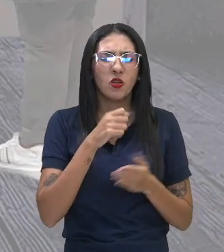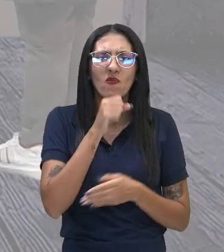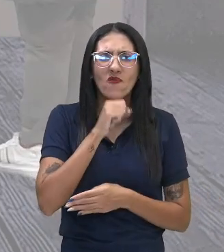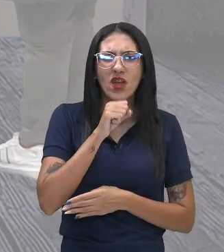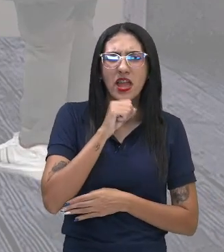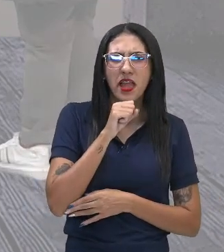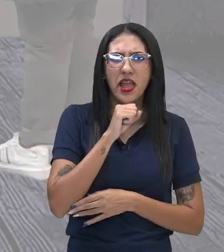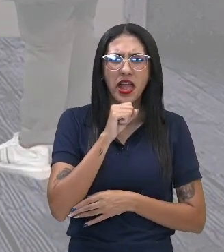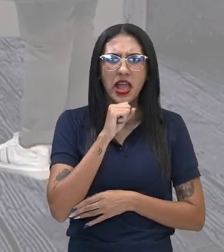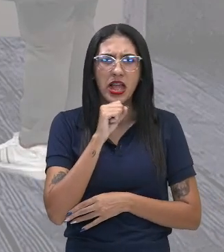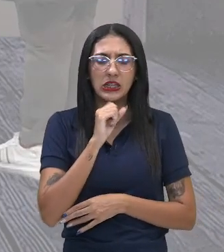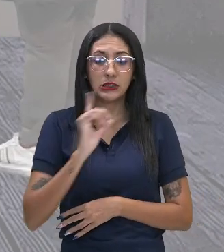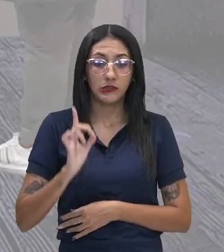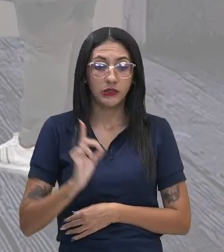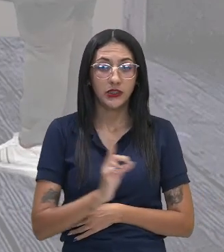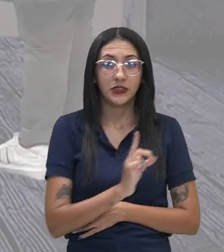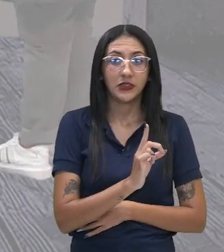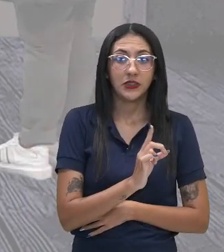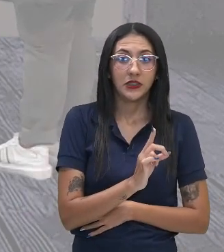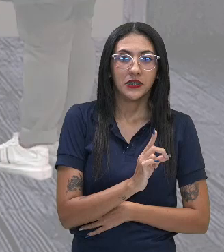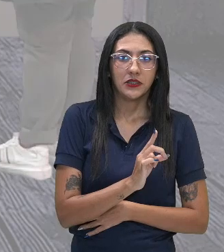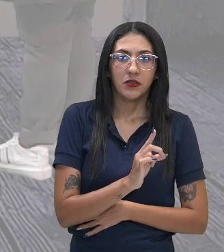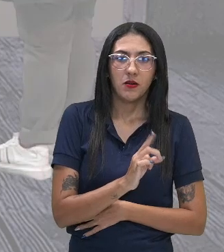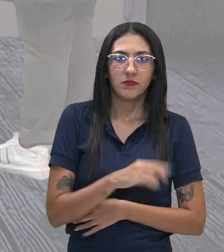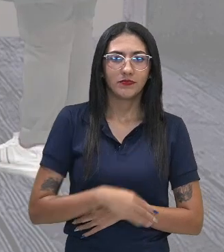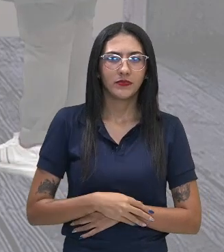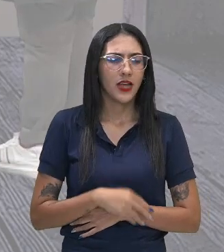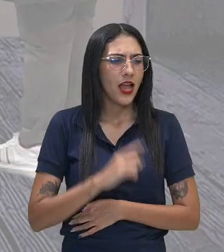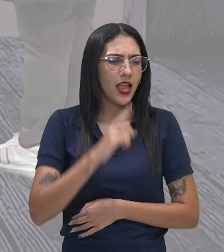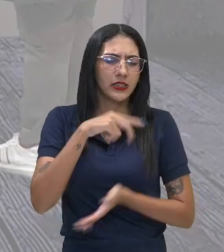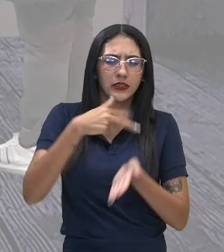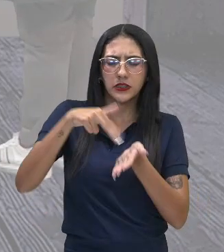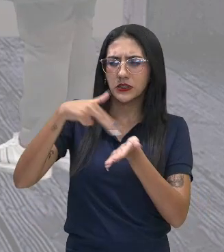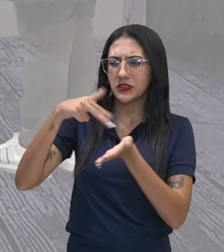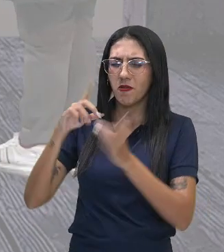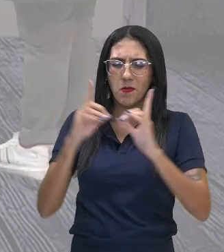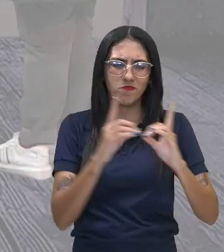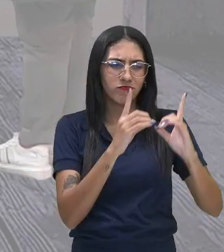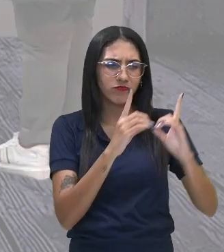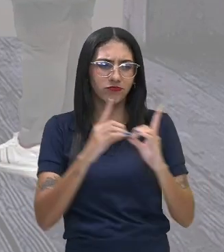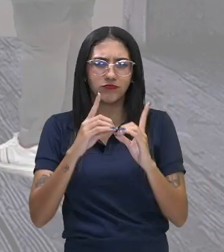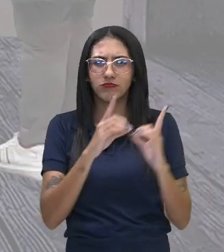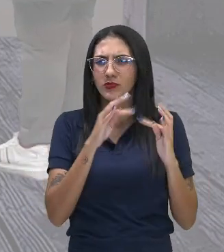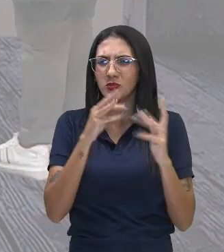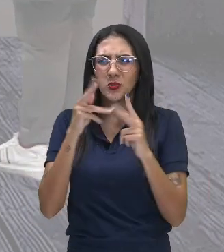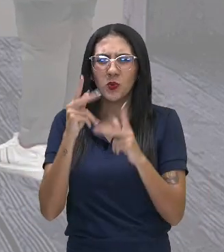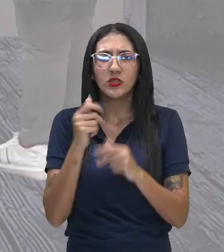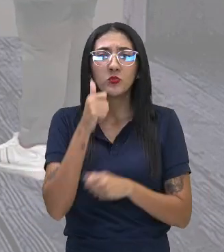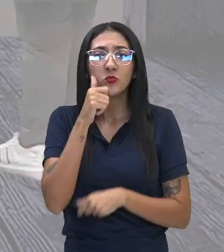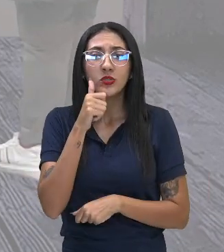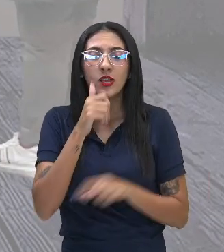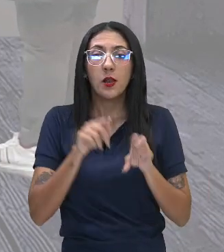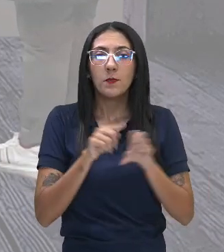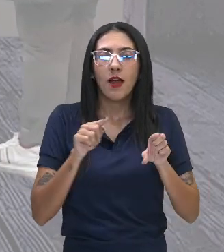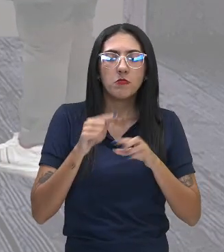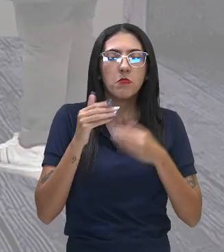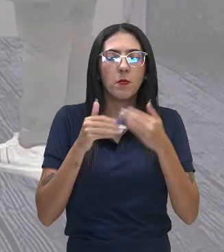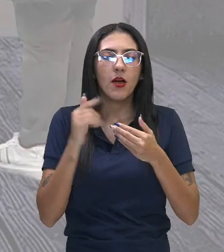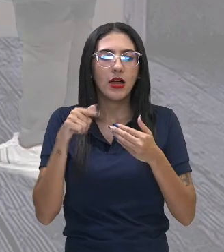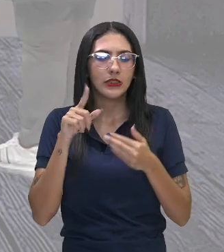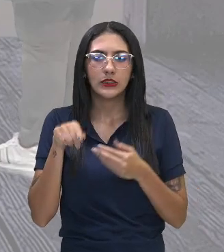nas festas dessa vila. Ele dançava com todas as moças, mas sempre